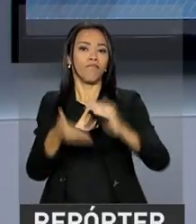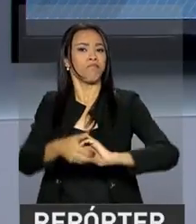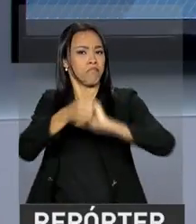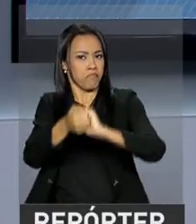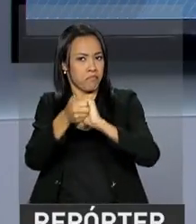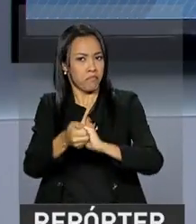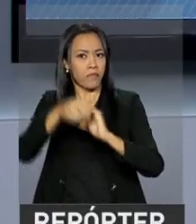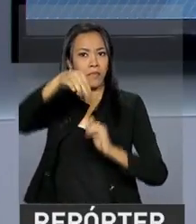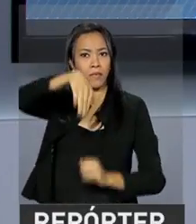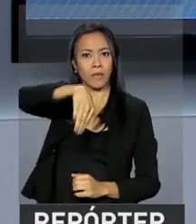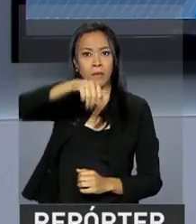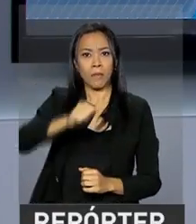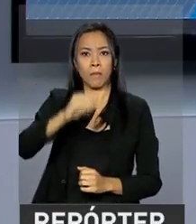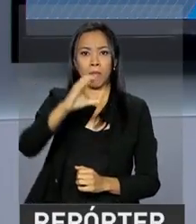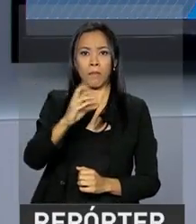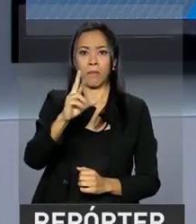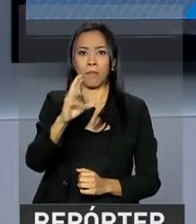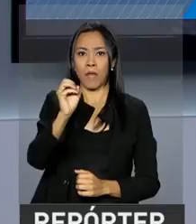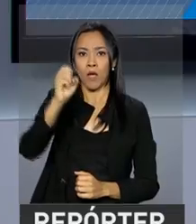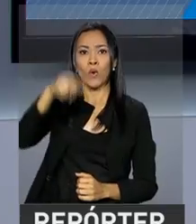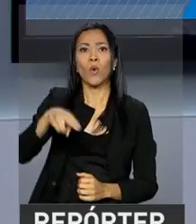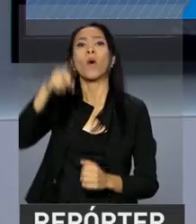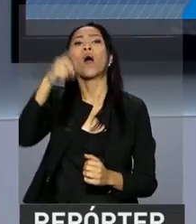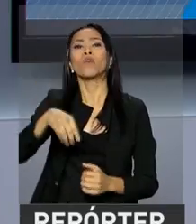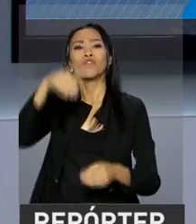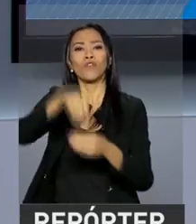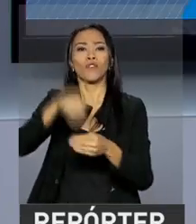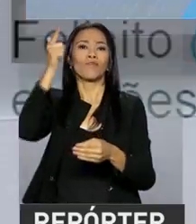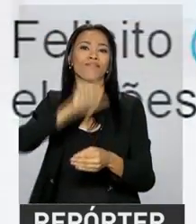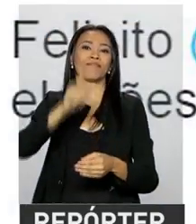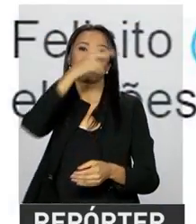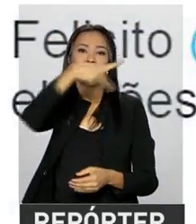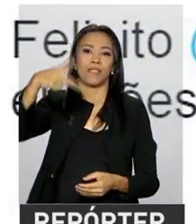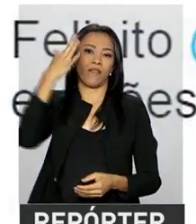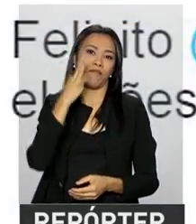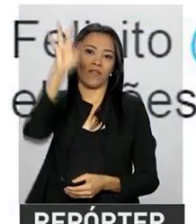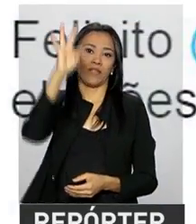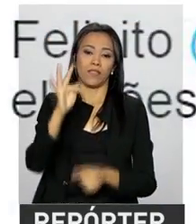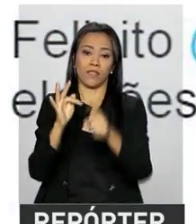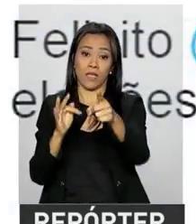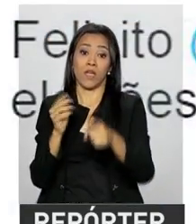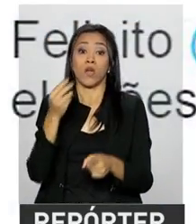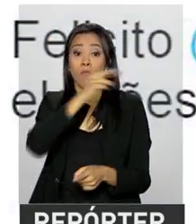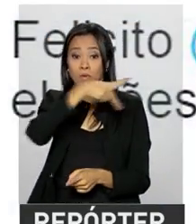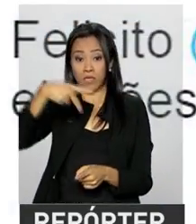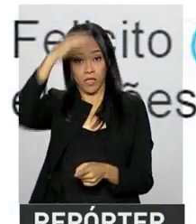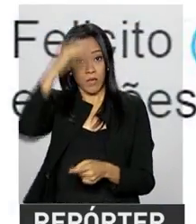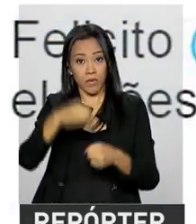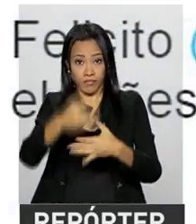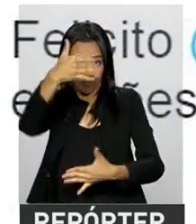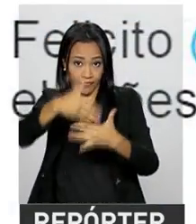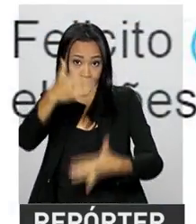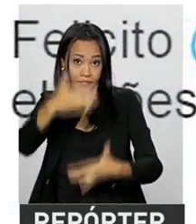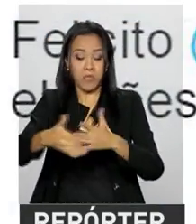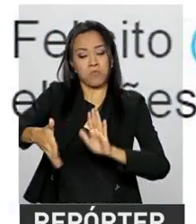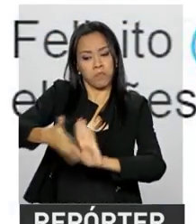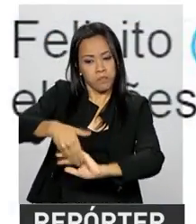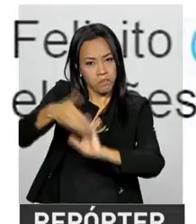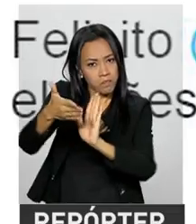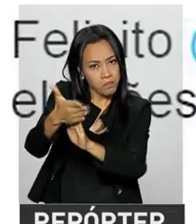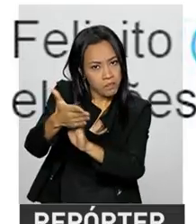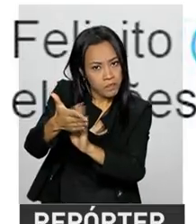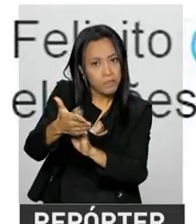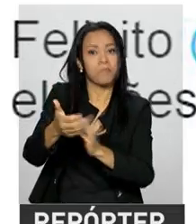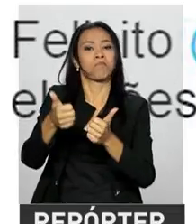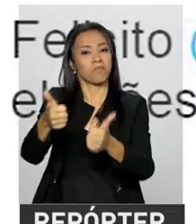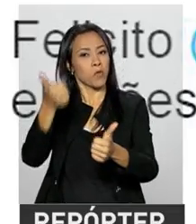na cão pela vitória nas eleições na frança também publicou em uma rede social uma mensagem com os cumprimentos amacoon além de